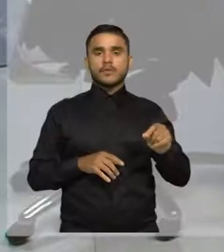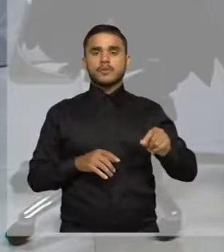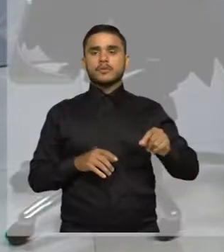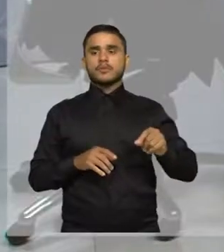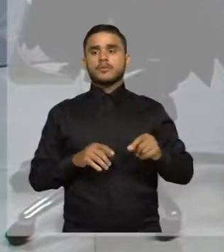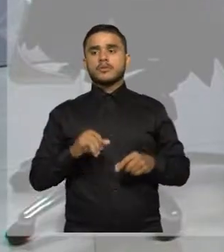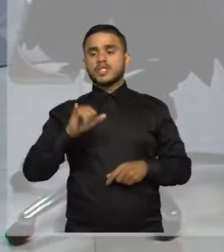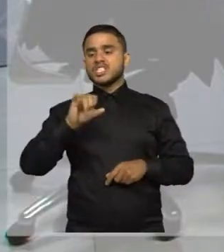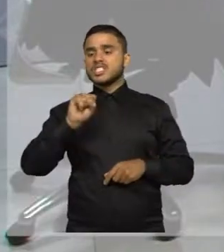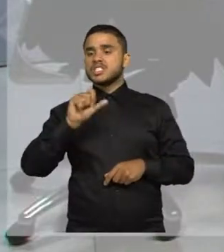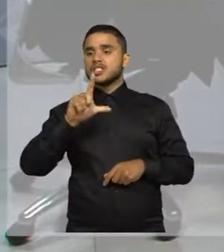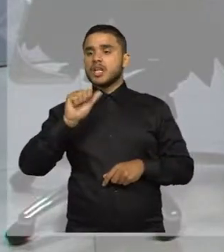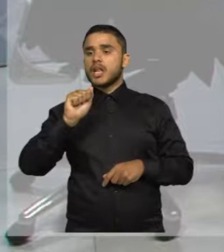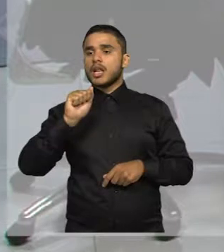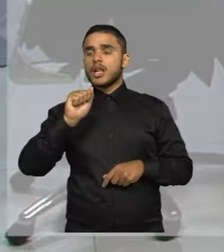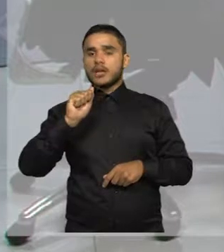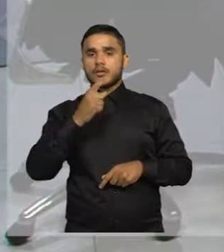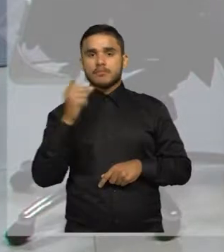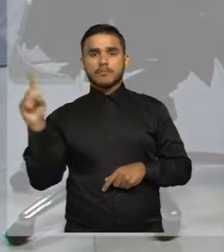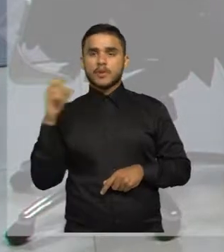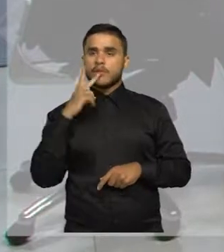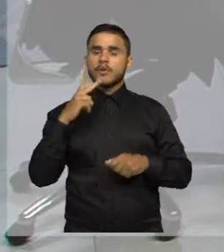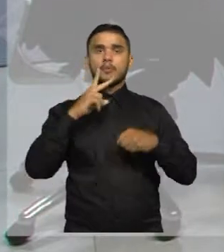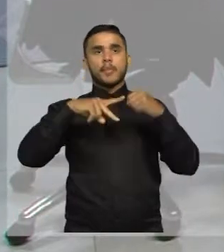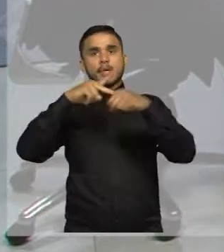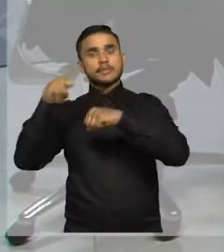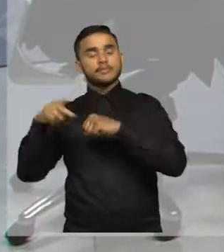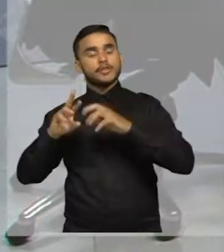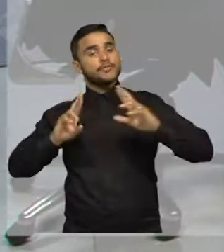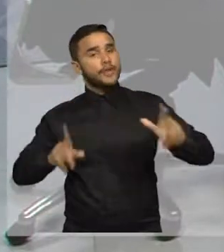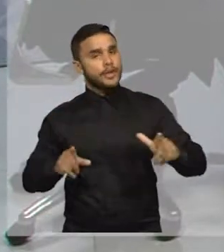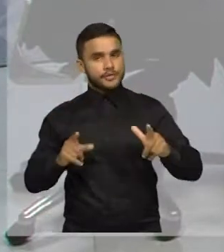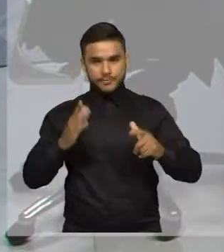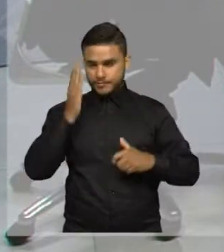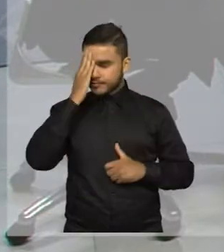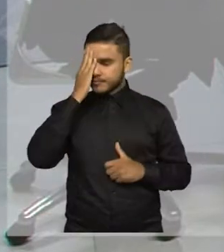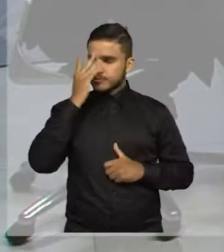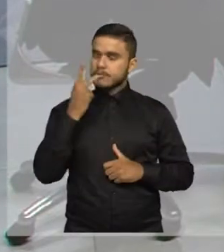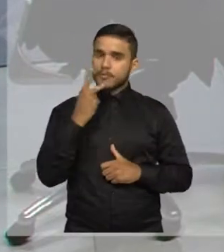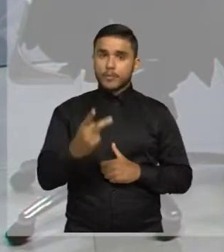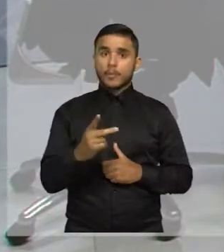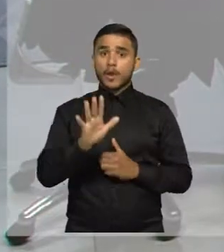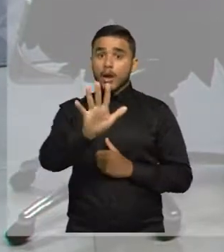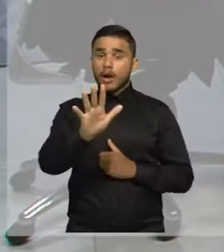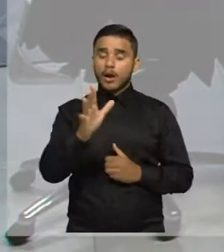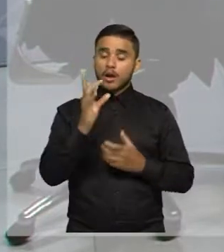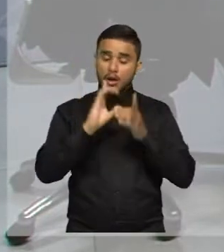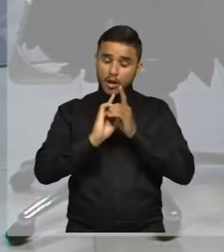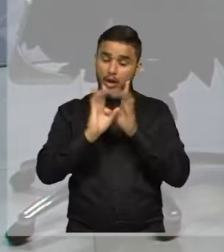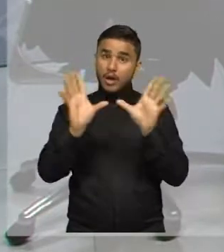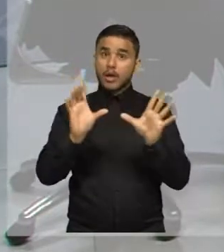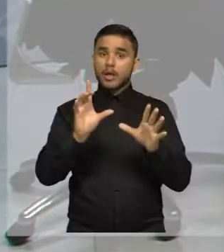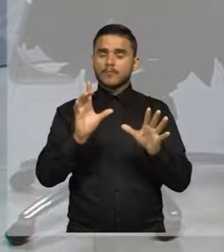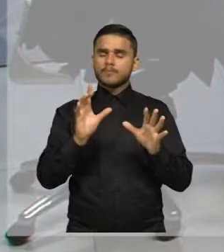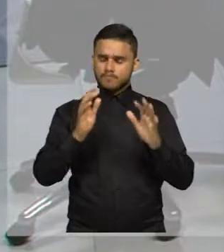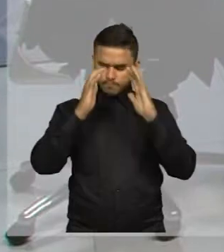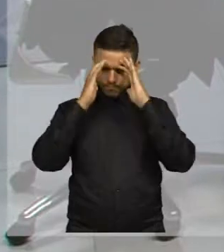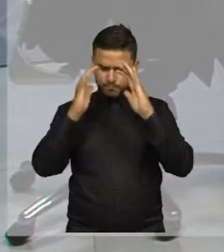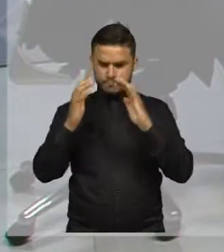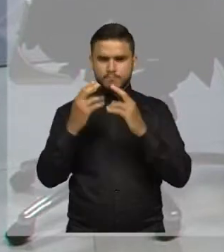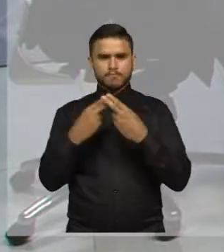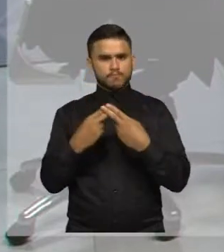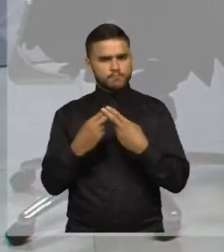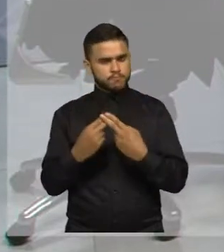África ou nos países islâmicos. Mas, de qualquer maneira, a democracia, sendo um regime